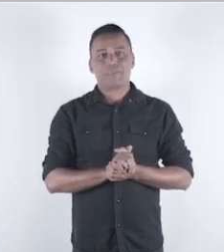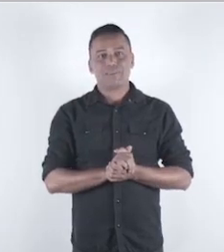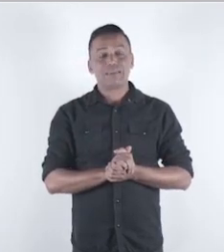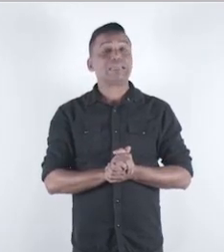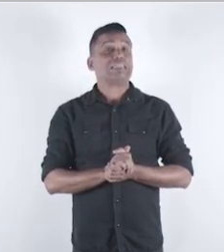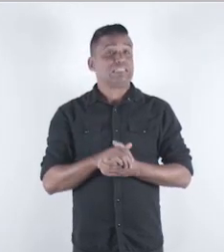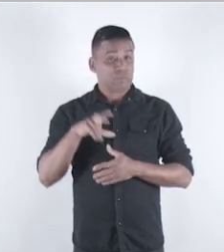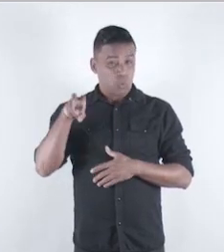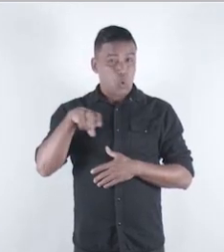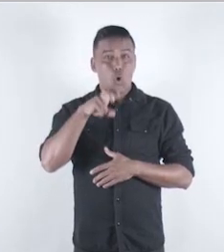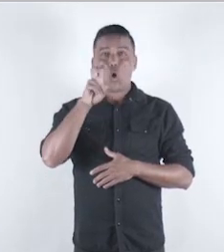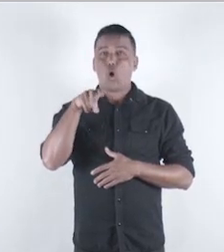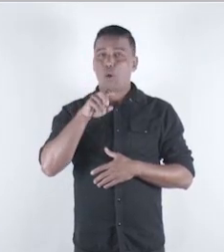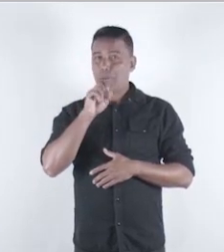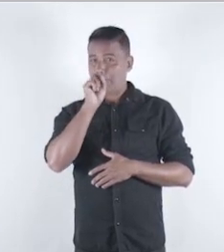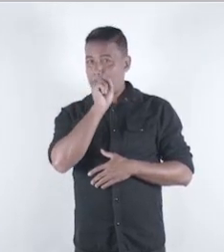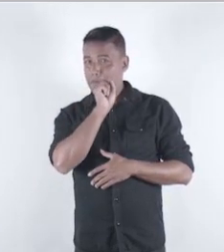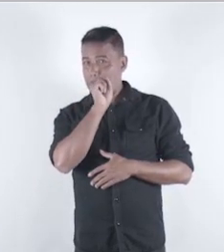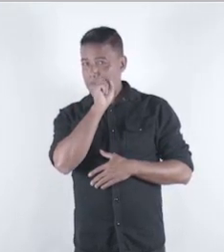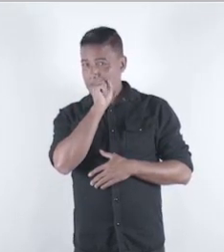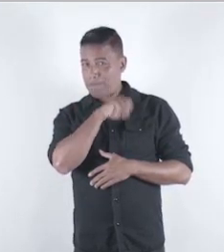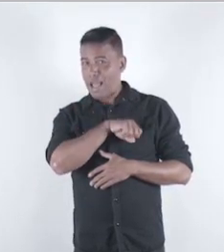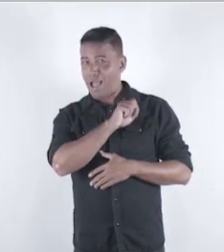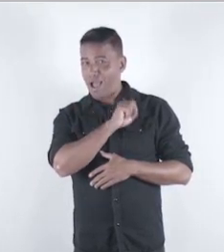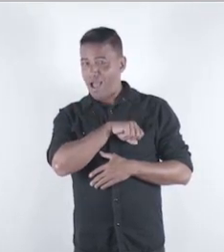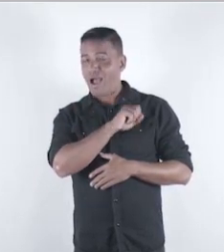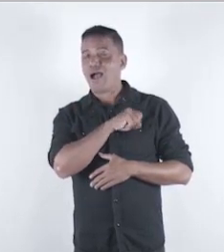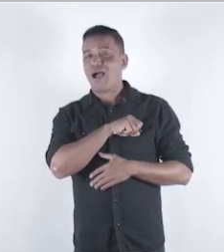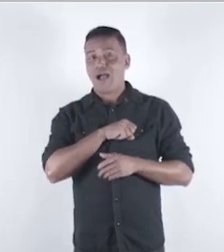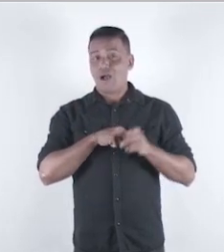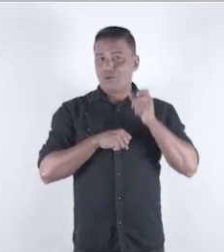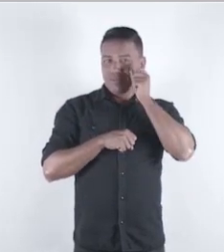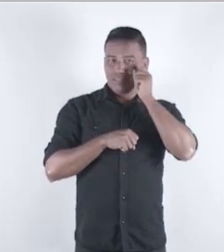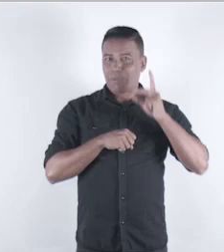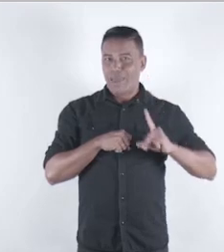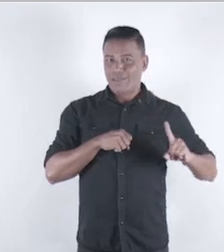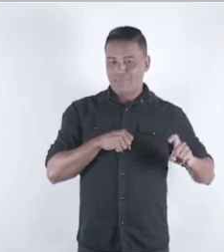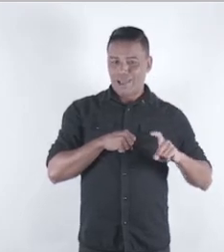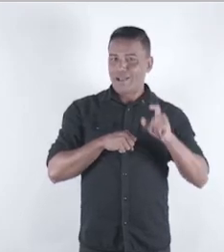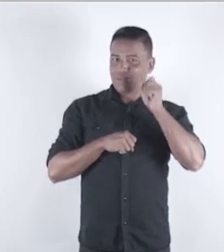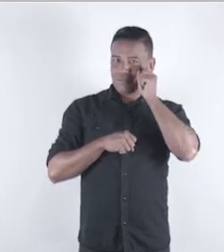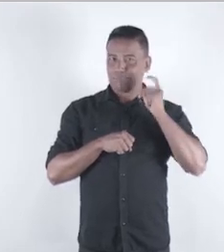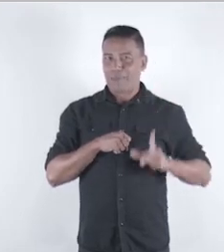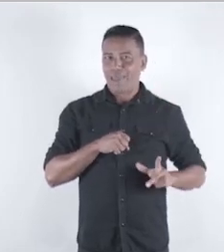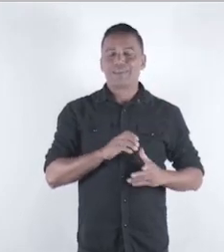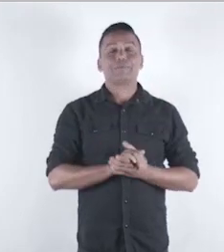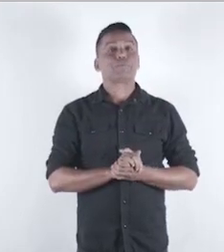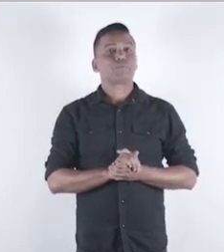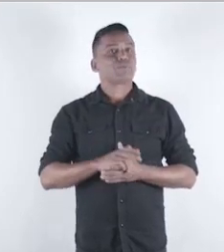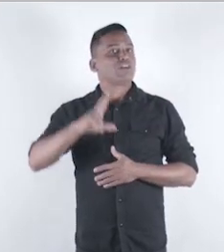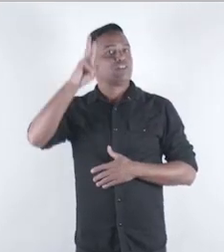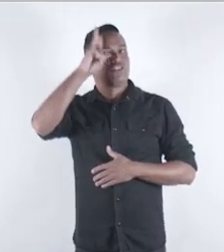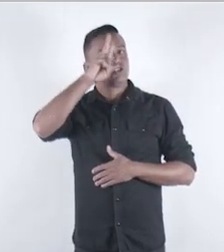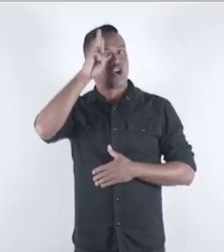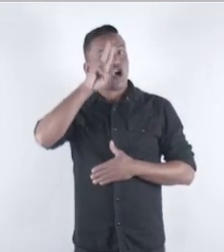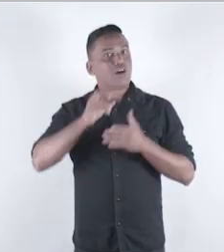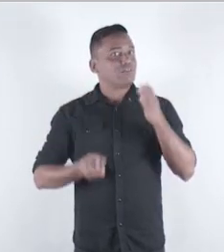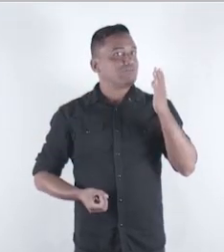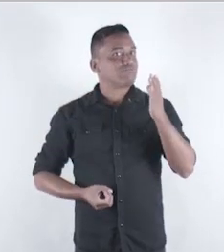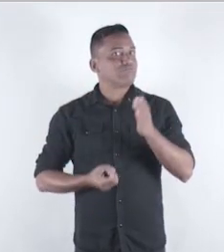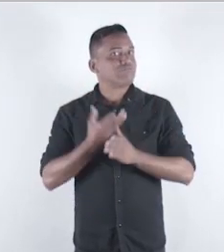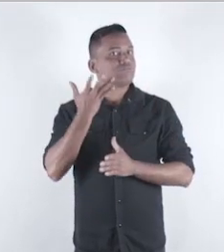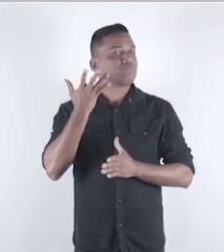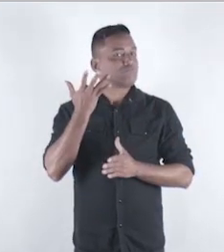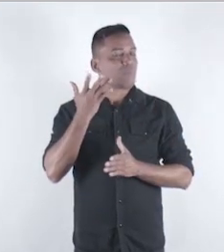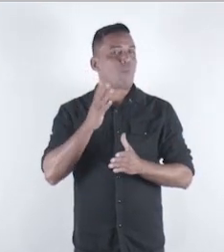Danadinha essa cobra, né? E muito esperta a lagarta, né, gente? Bom, quando essa história começou a surgir,